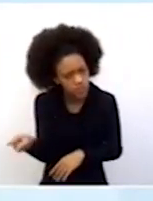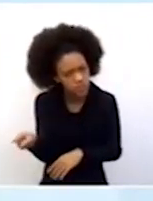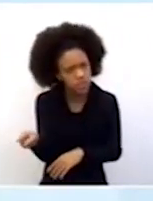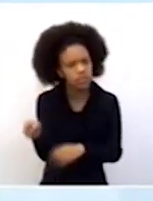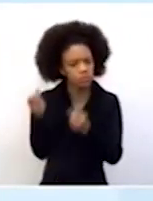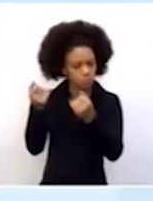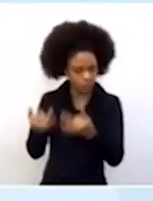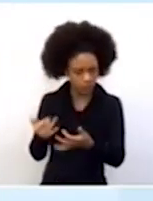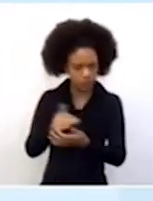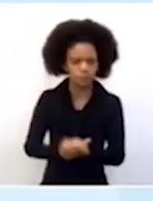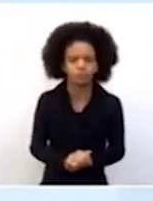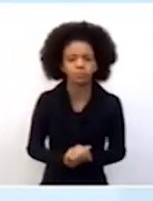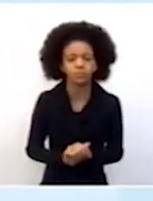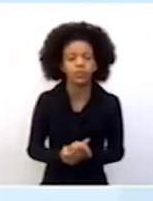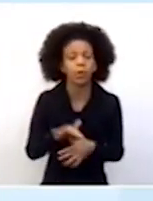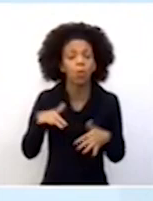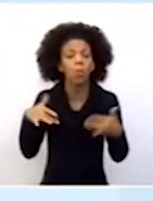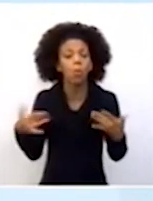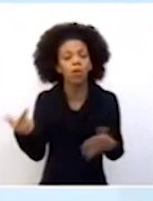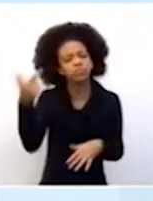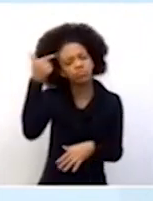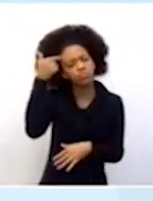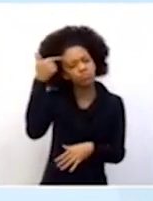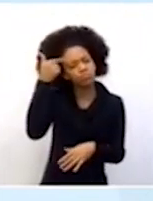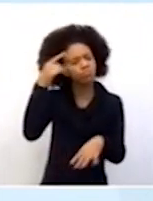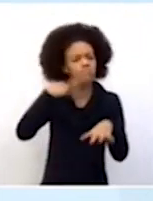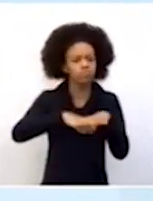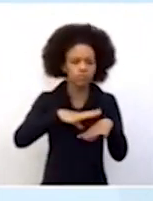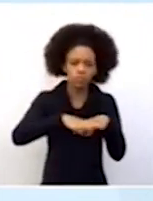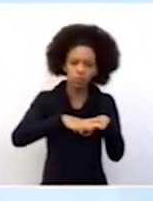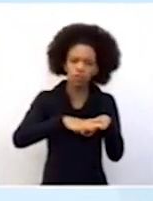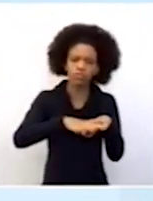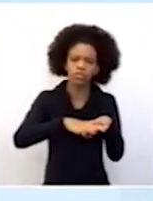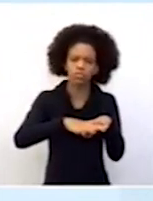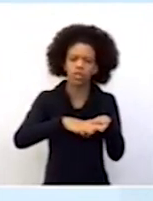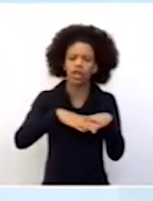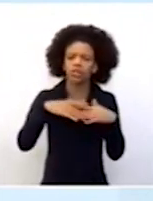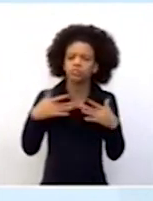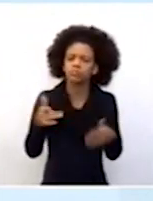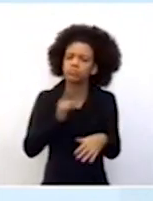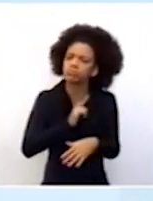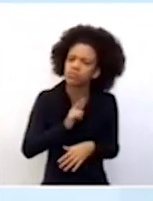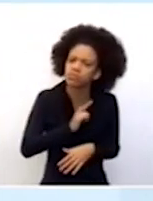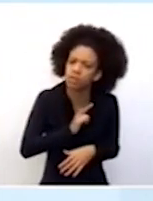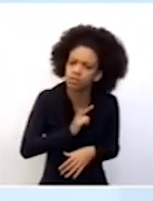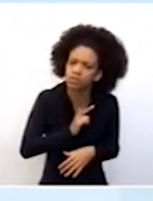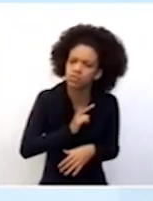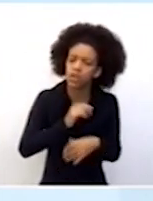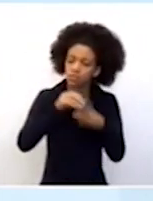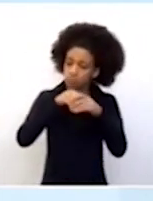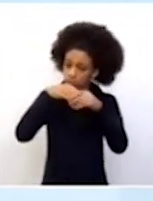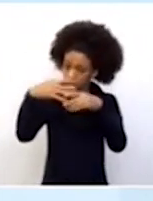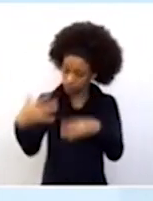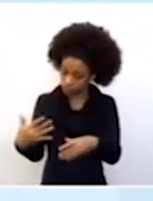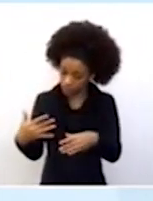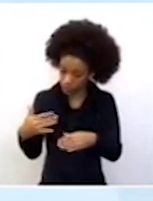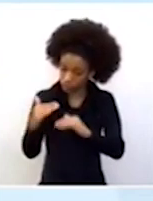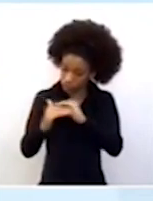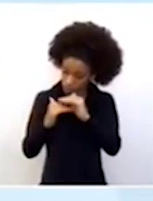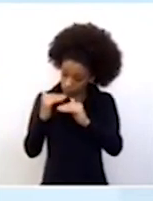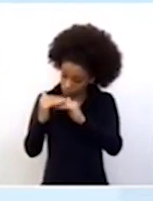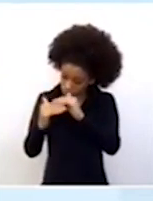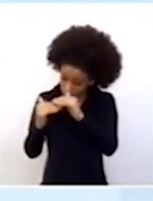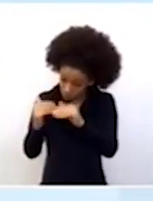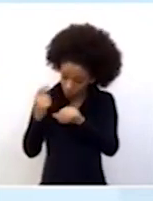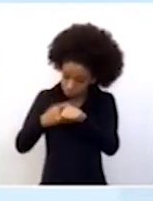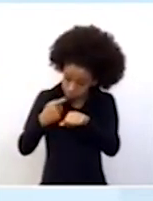aí no chat, né? Quais noções matemáticas estão implícitas na atividade da construção do carrinho e são exploradas desde